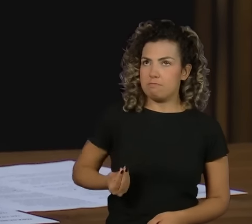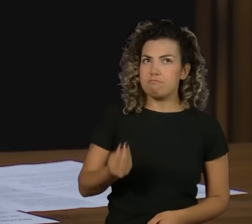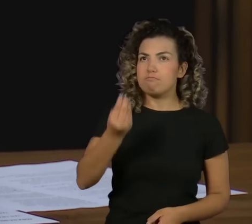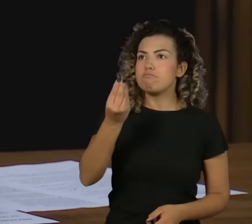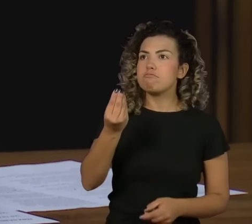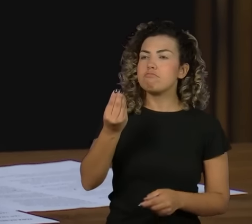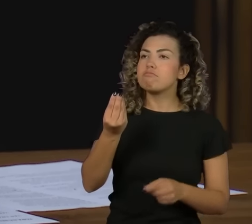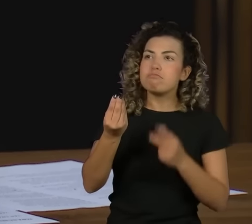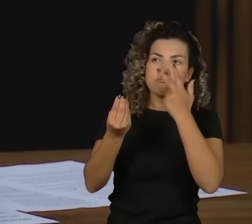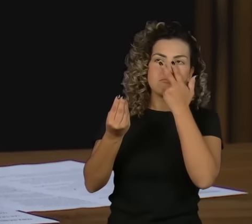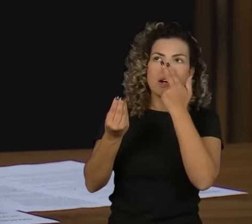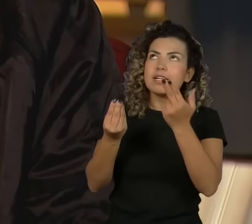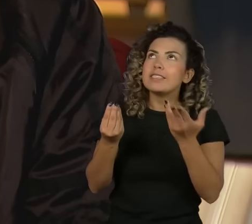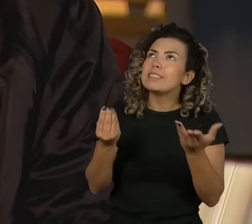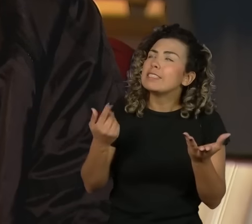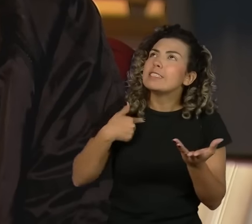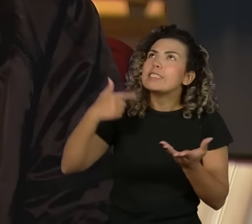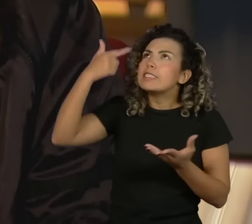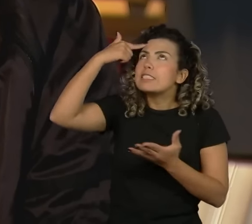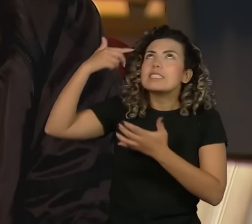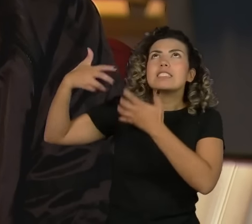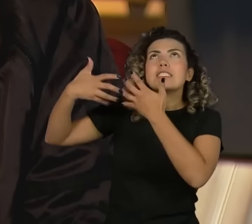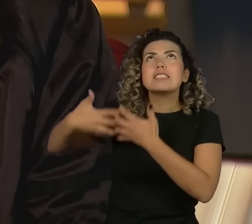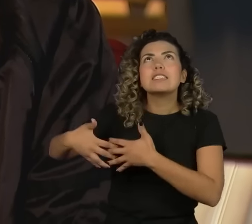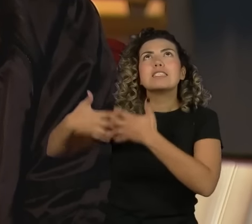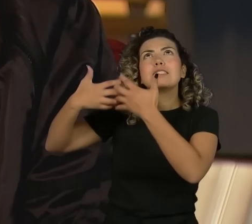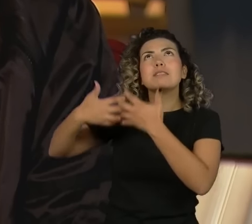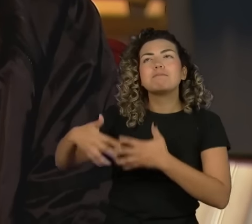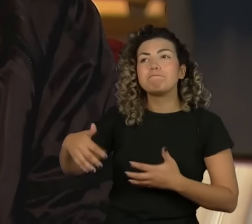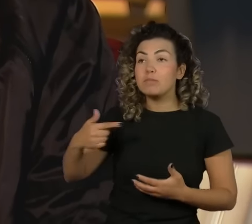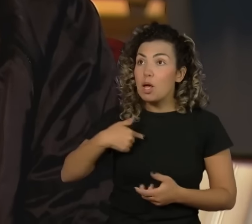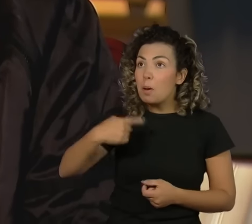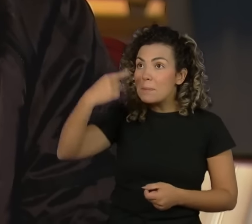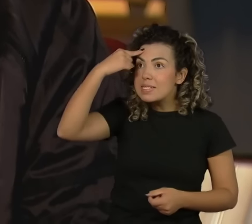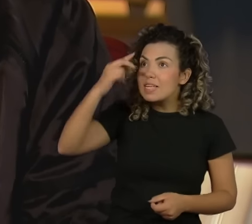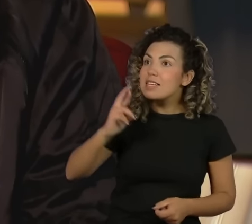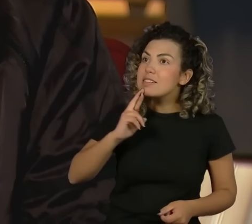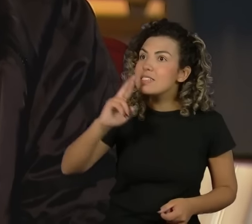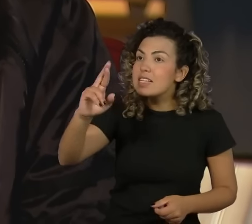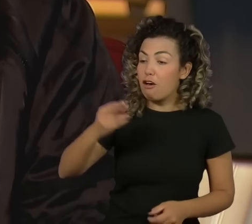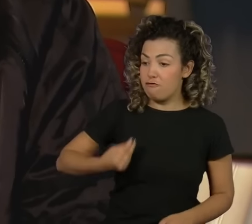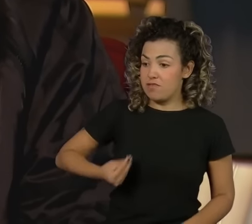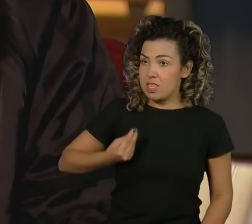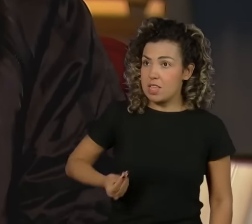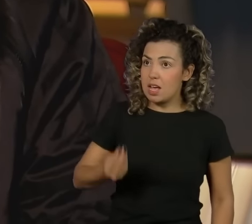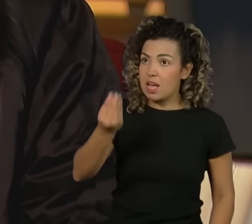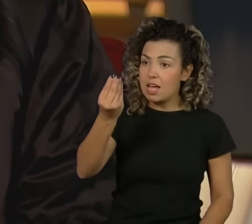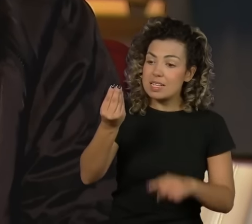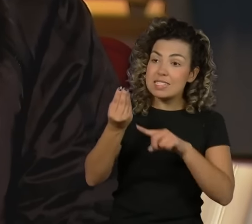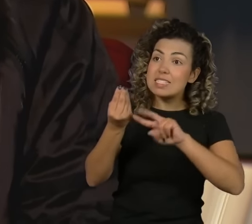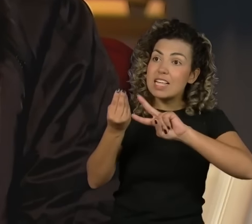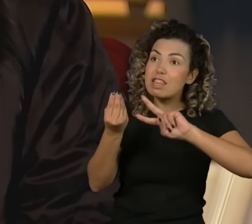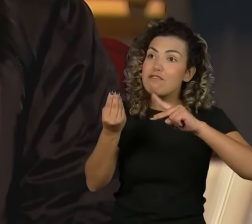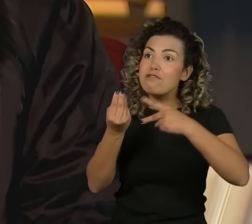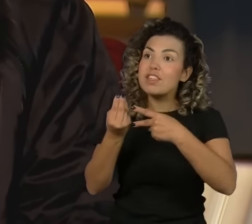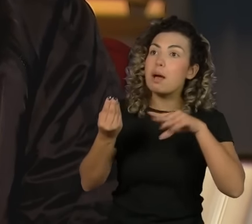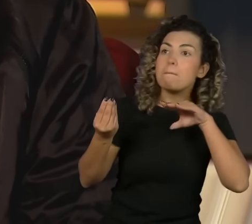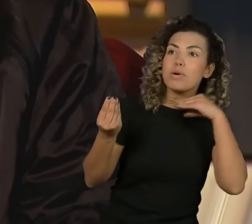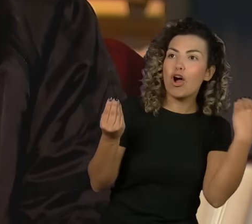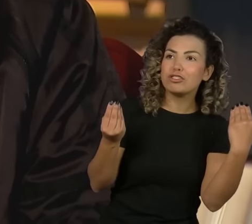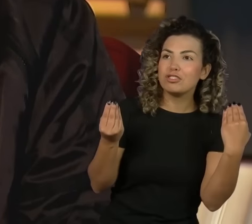já pensei em tantas coisas. Pensei até que eu ia te responder hoje que a vida é a morte. né? E eu acho que também é